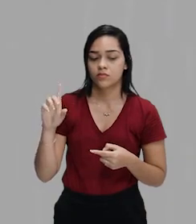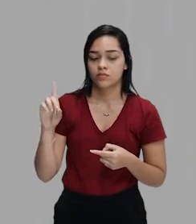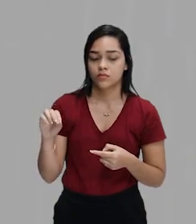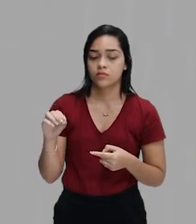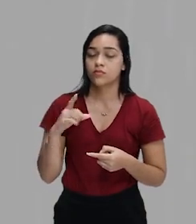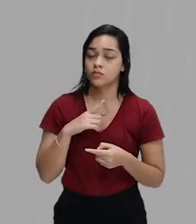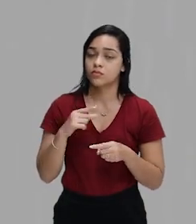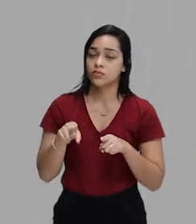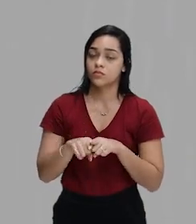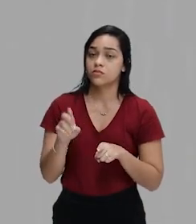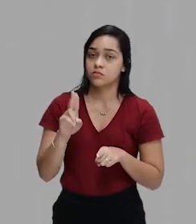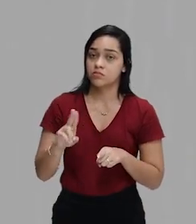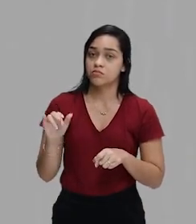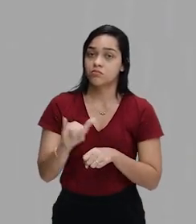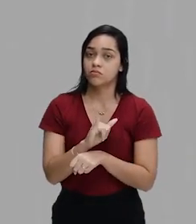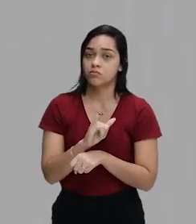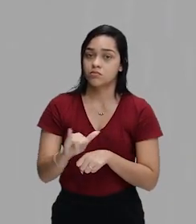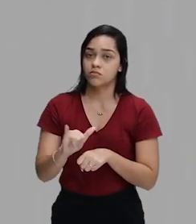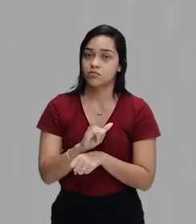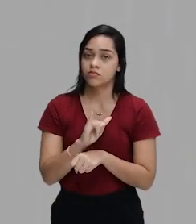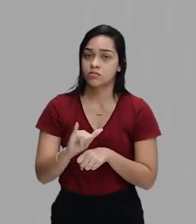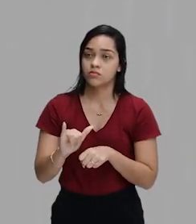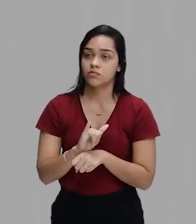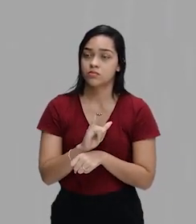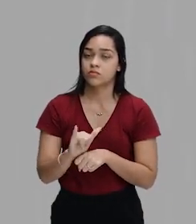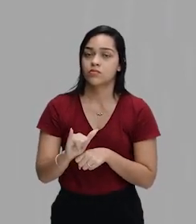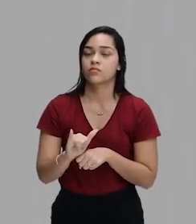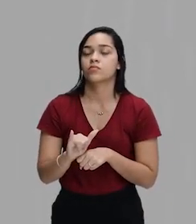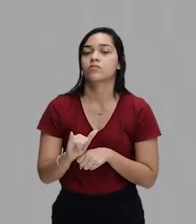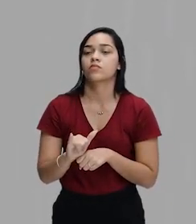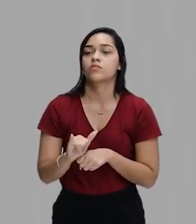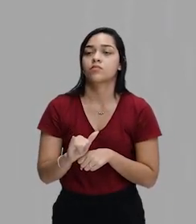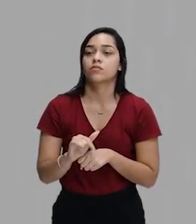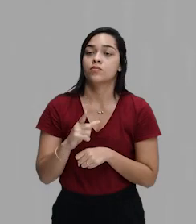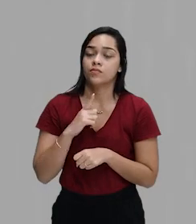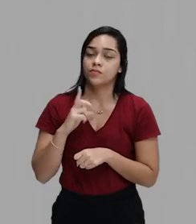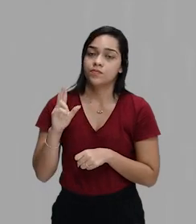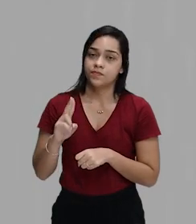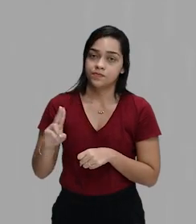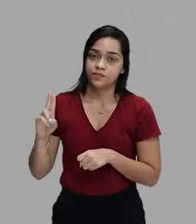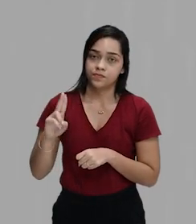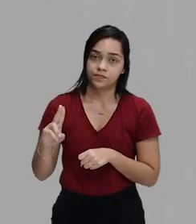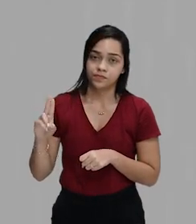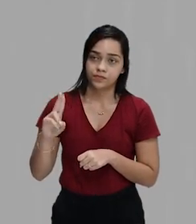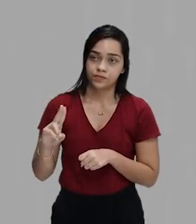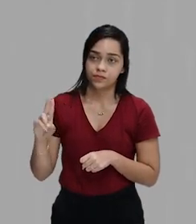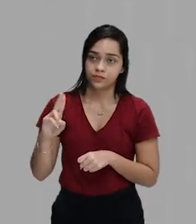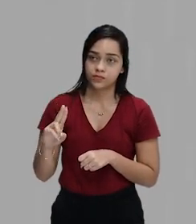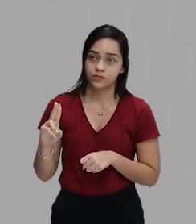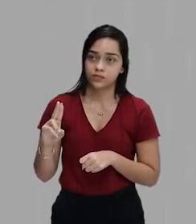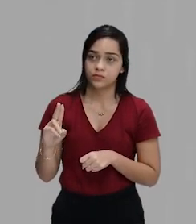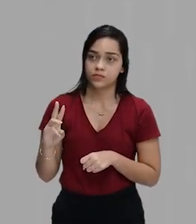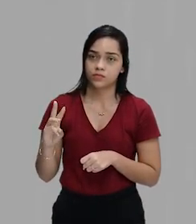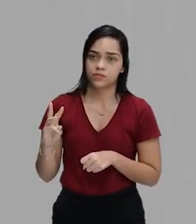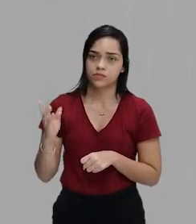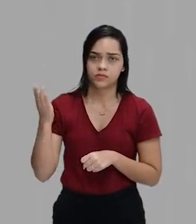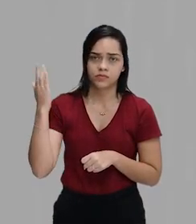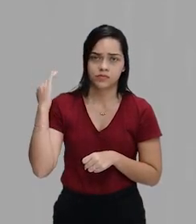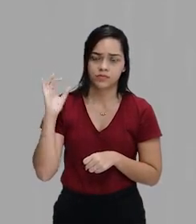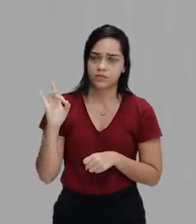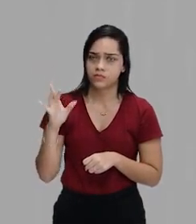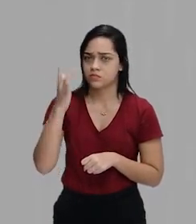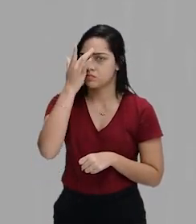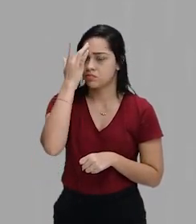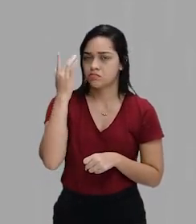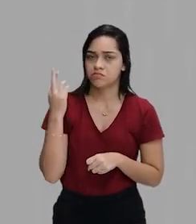soviéticos, inclusive, usaram uma tática que eles haviam utilizado, ainda naquela época eles eram só